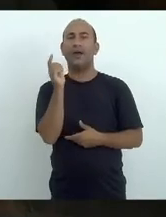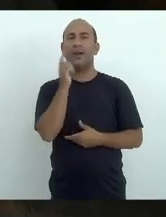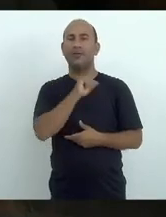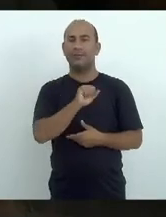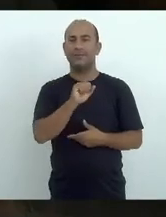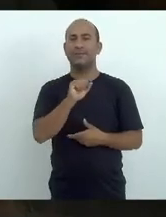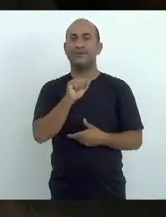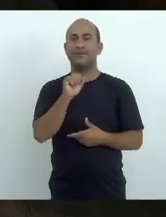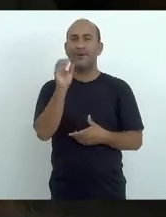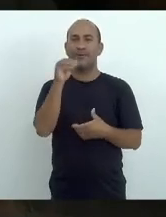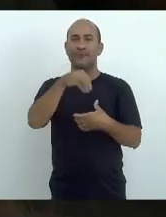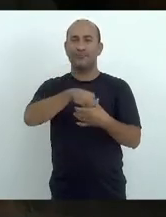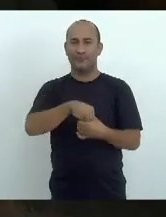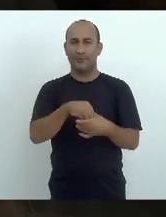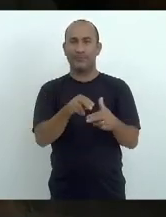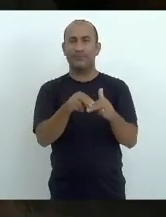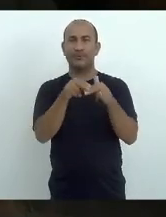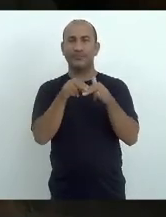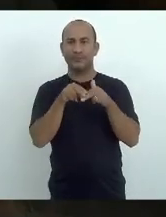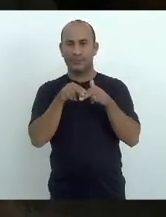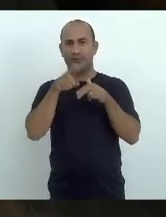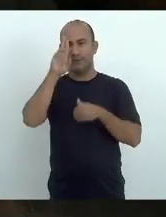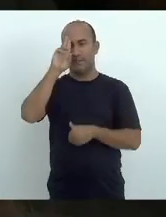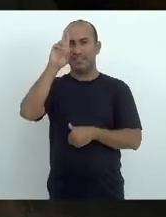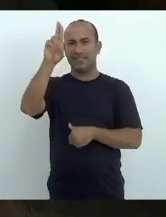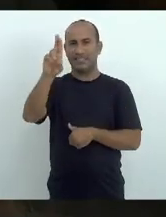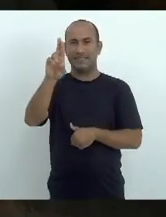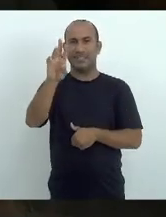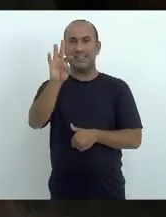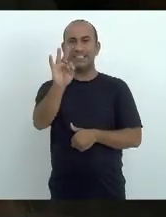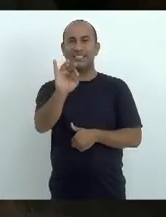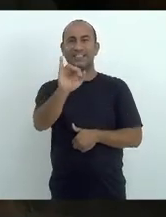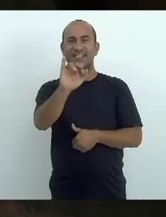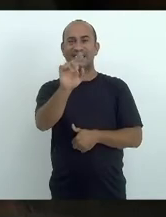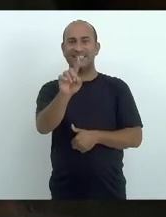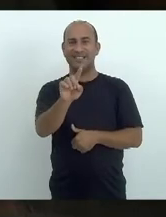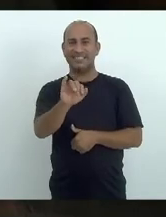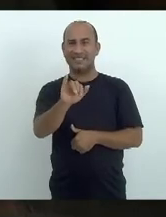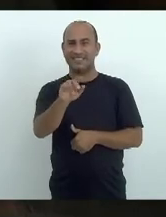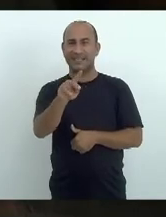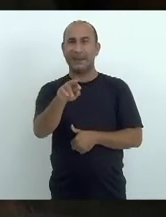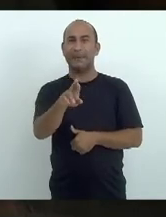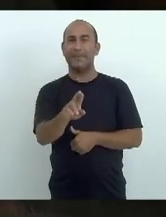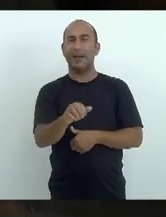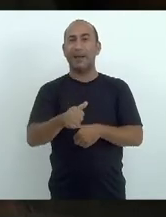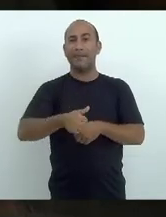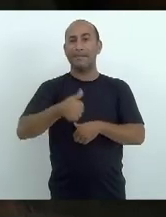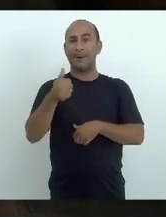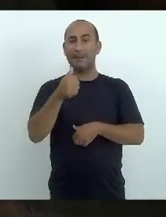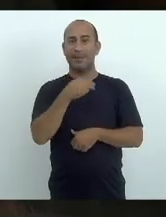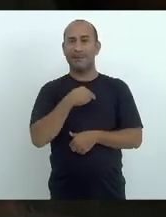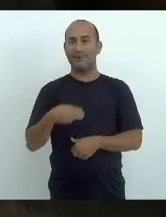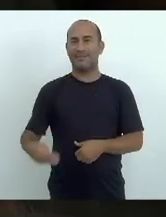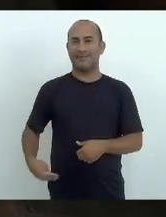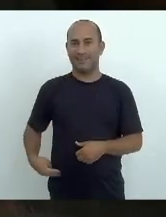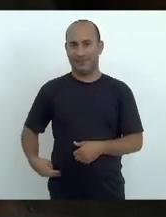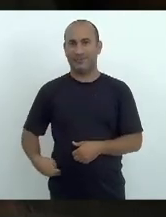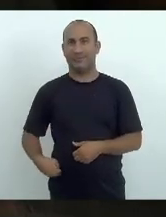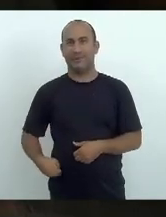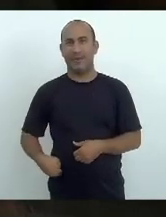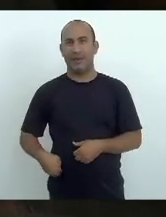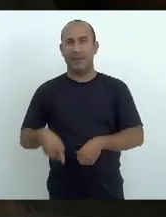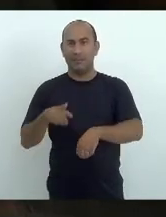parlamentares, sob a liderança do Alexis Tsipras, que se tornou o primeiro-ministro. Durante a campanha eleitoral,